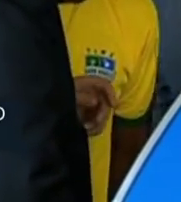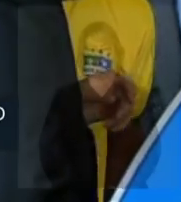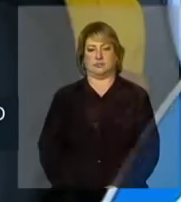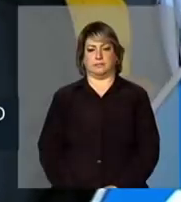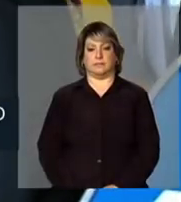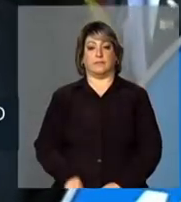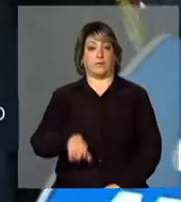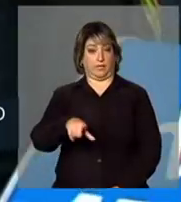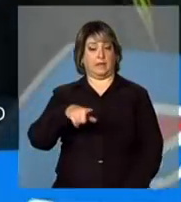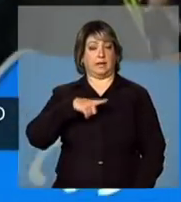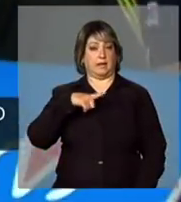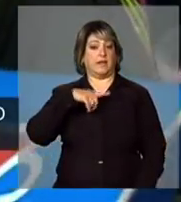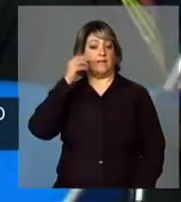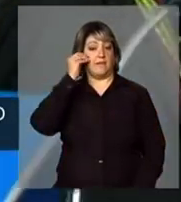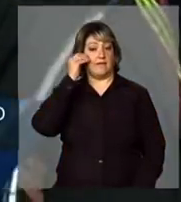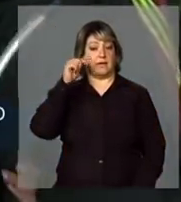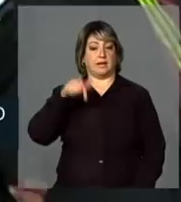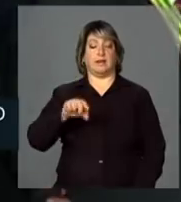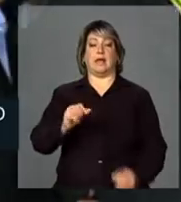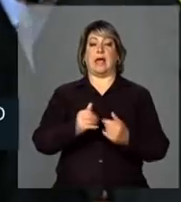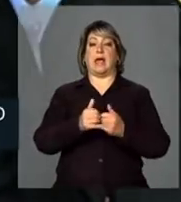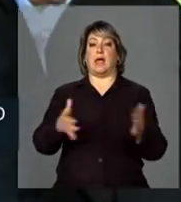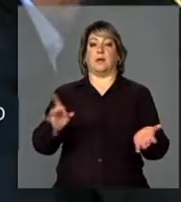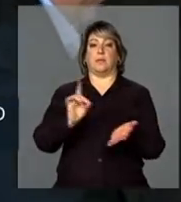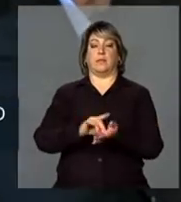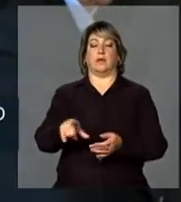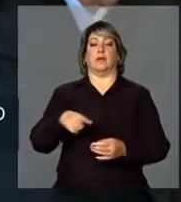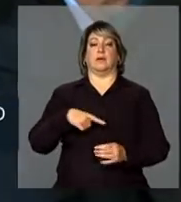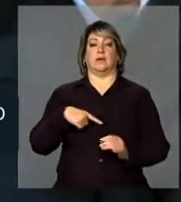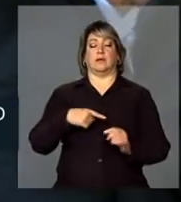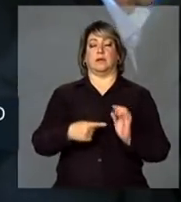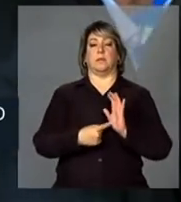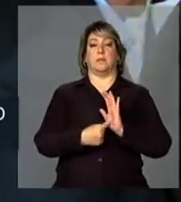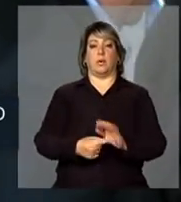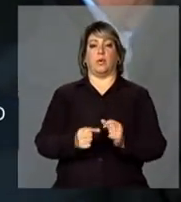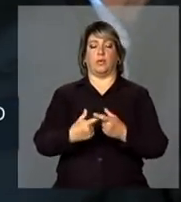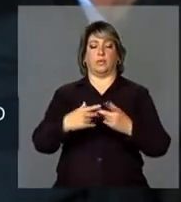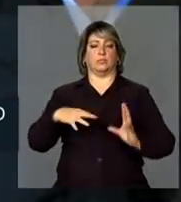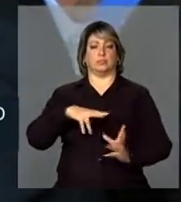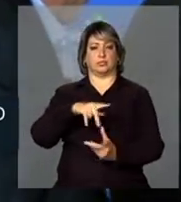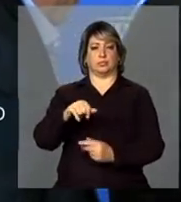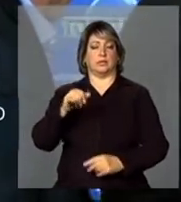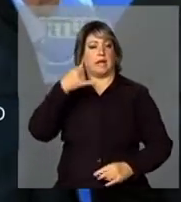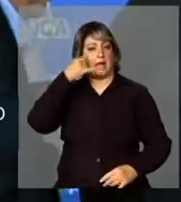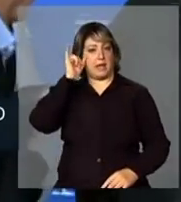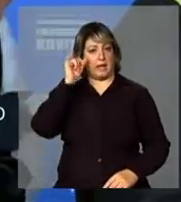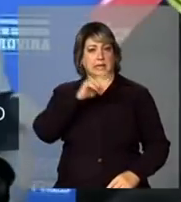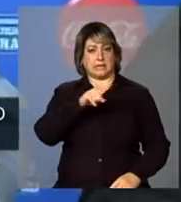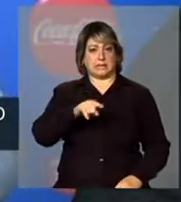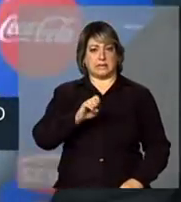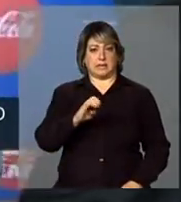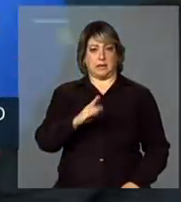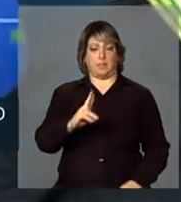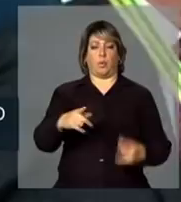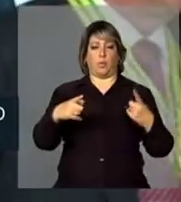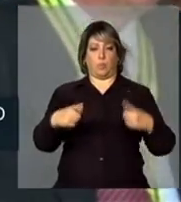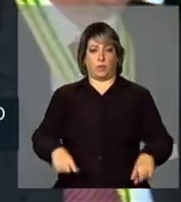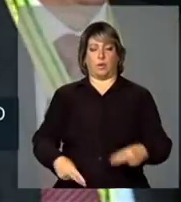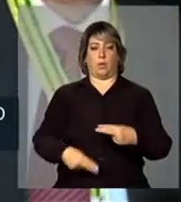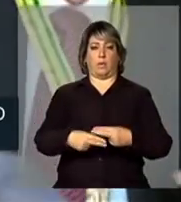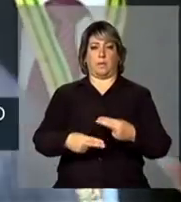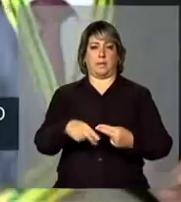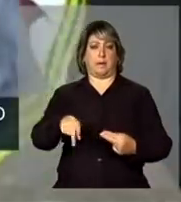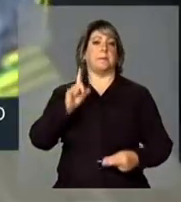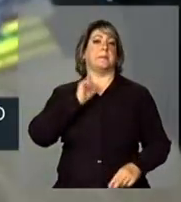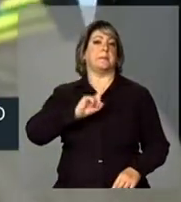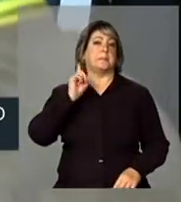Você acompanha a abertura oficial da Exposição Internacional de Gado Zebu em Uberaba, Minas Gerais. A Expo Zebu